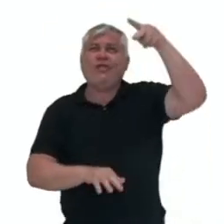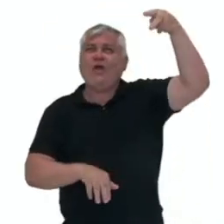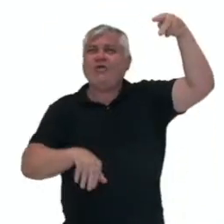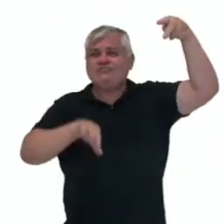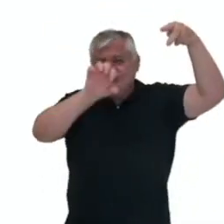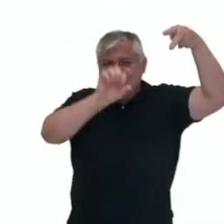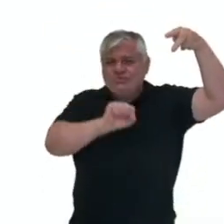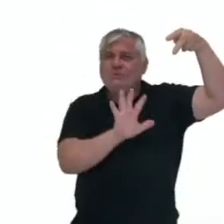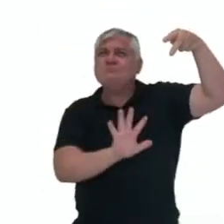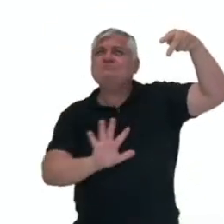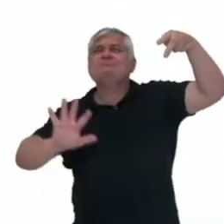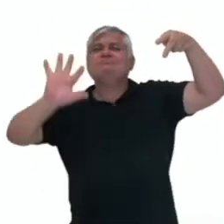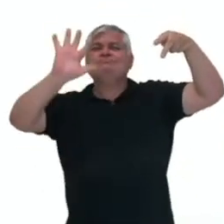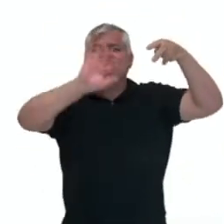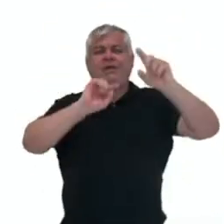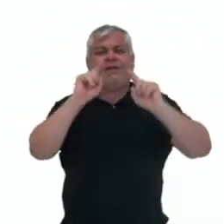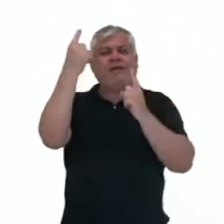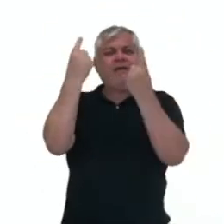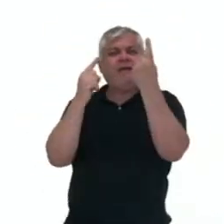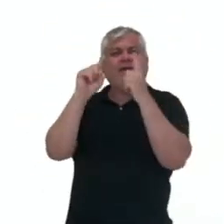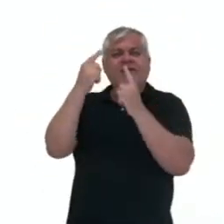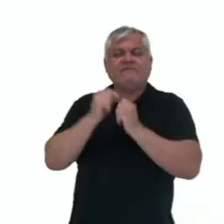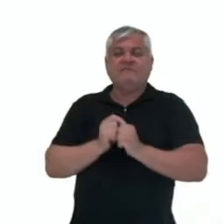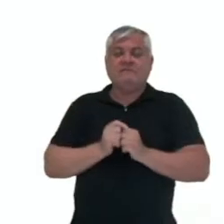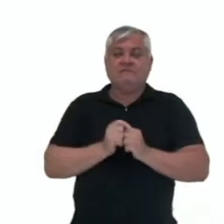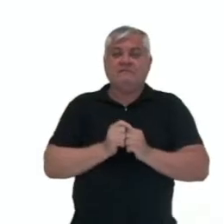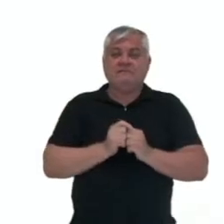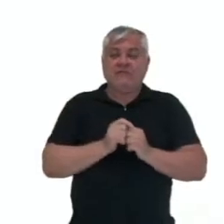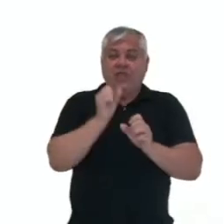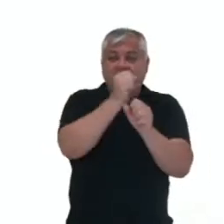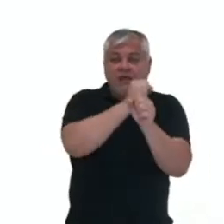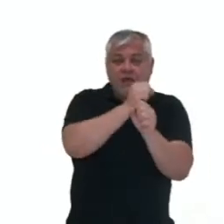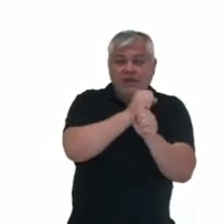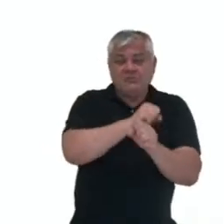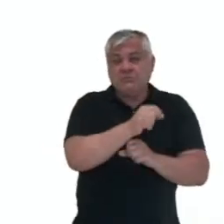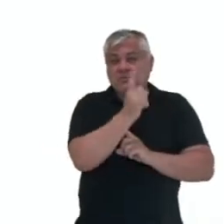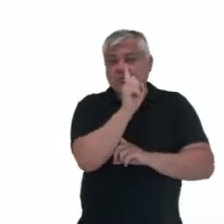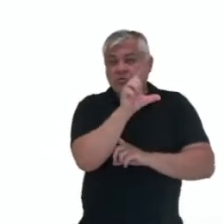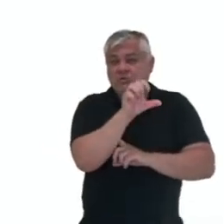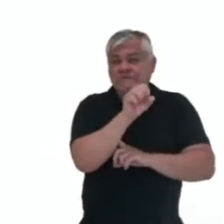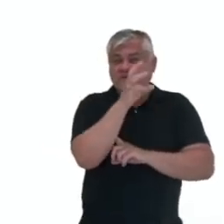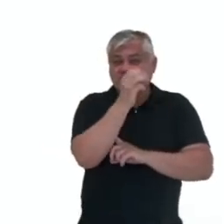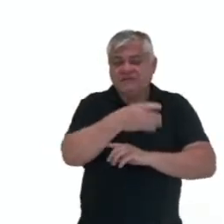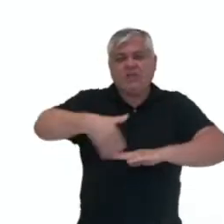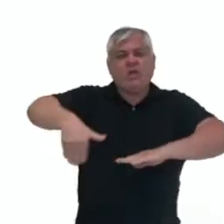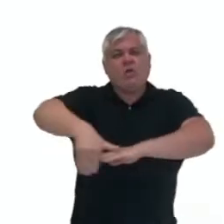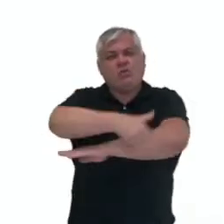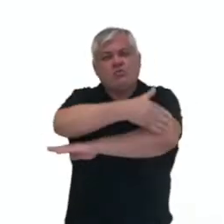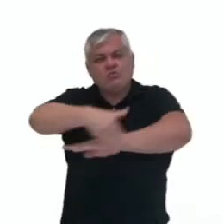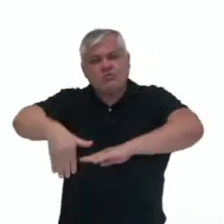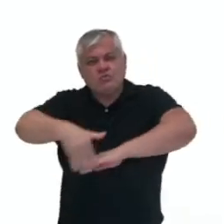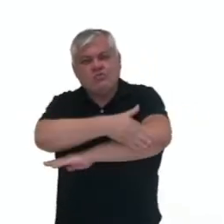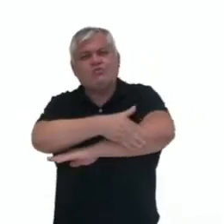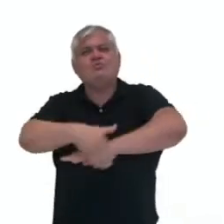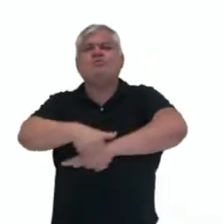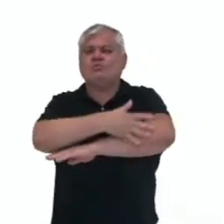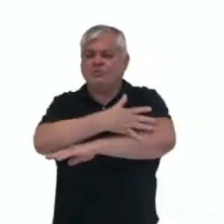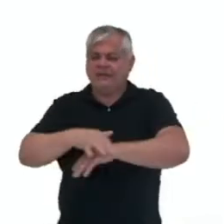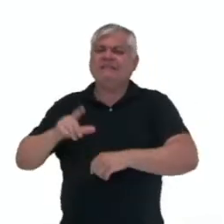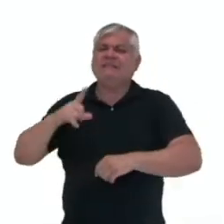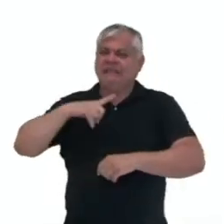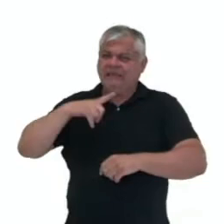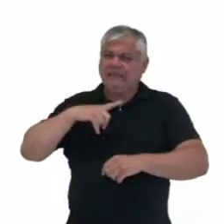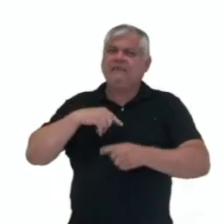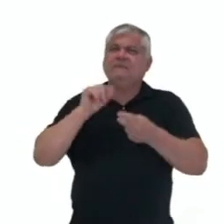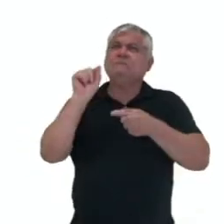da década de 30 e atualmente conta com os blocos de rua que acontecem nos grandes centros do país,